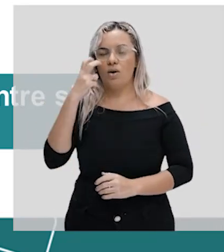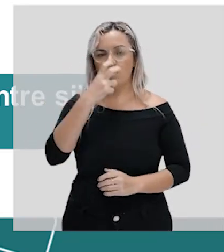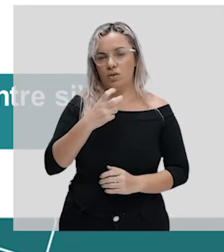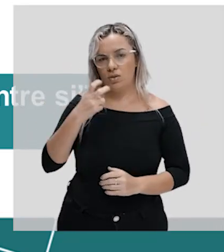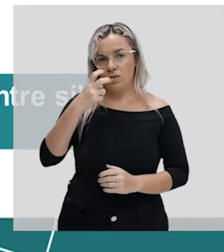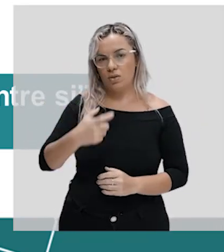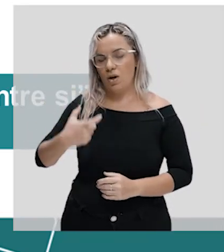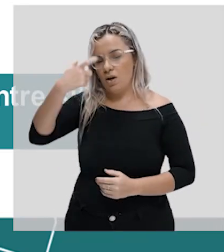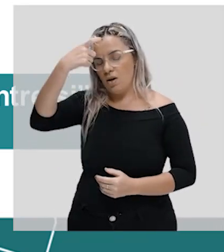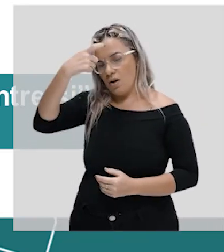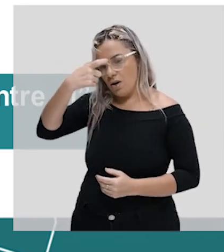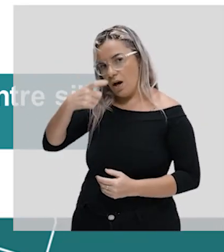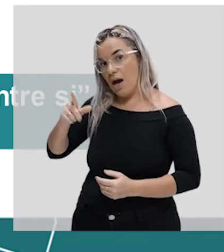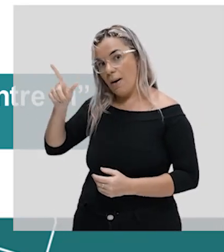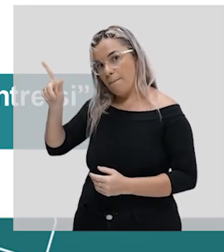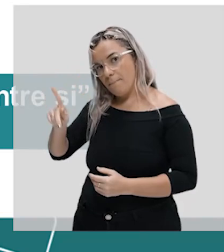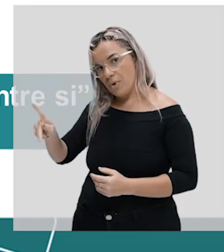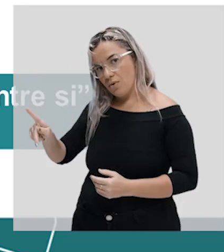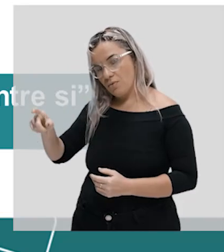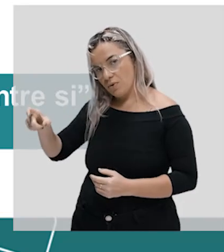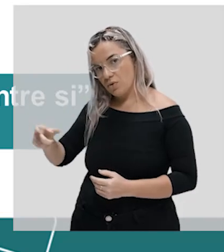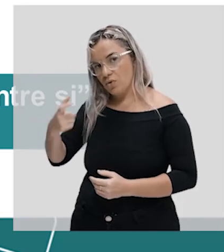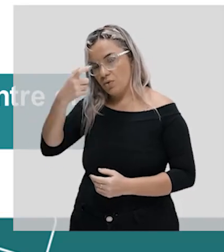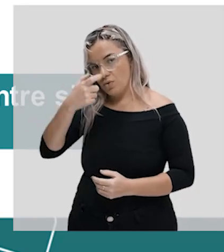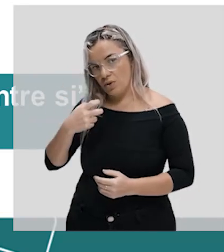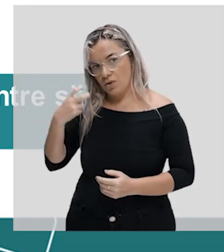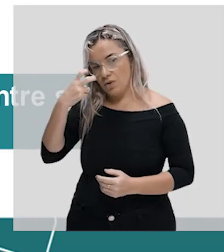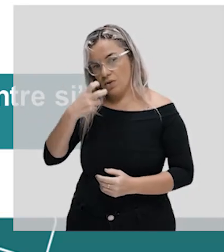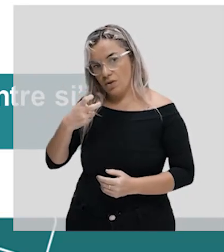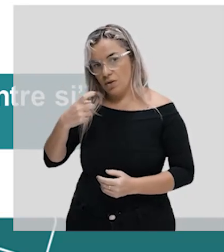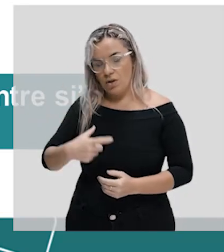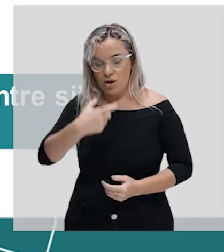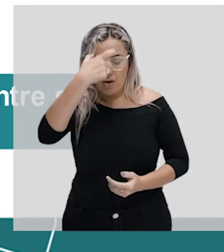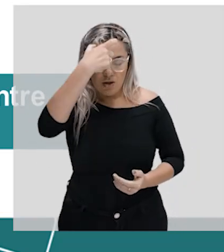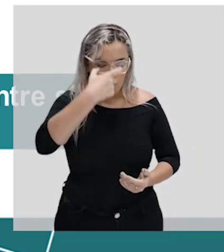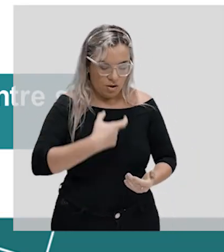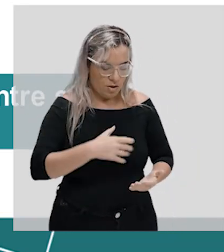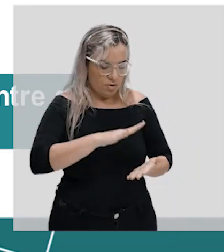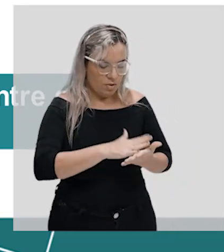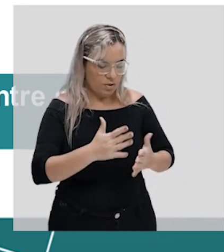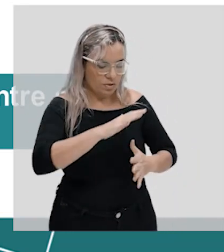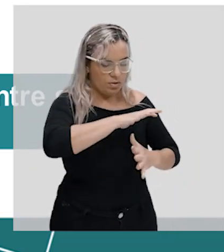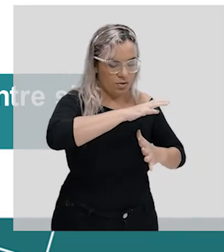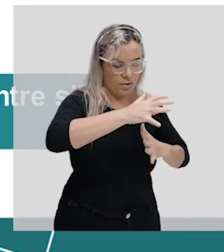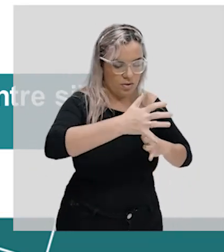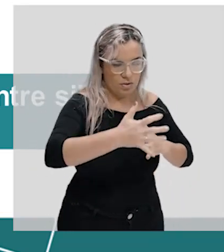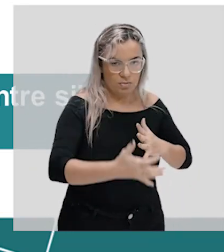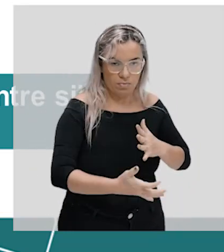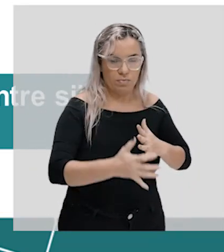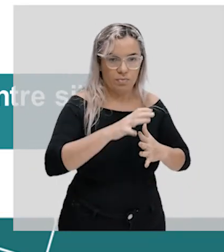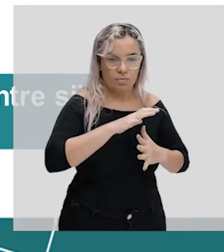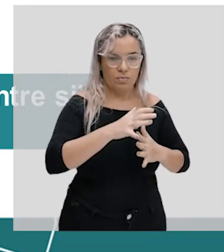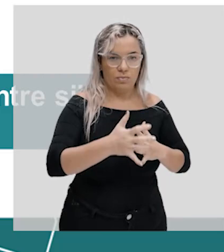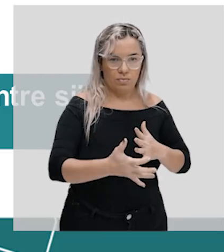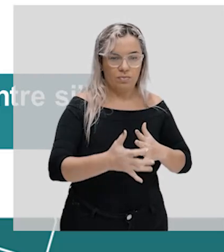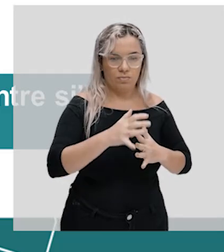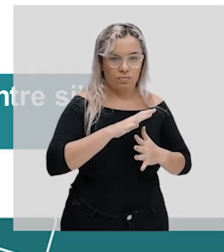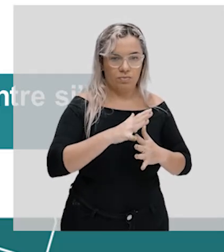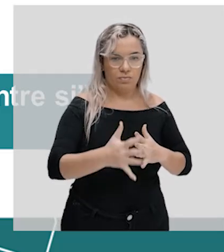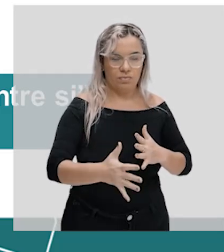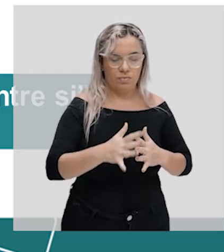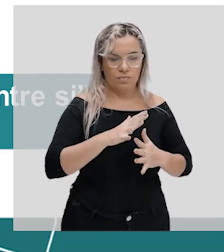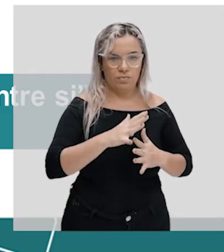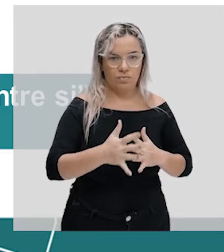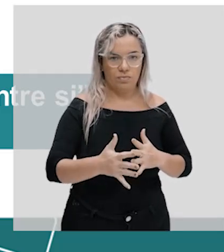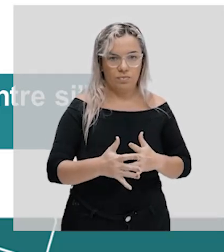está desenvolvendo uma linguagem de sinais, ela usa o sistema brasileiro